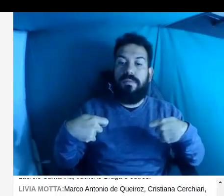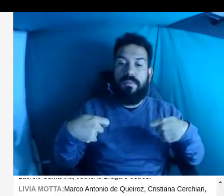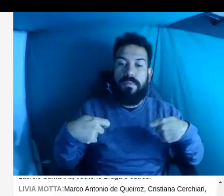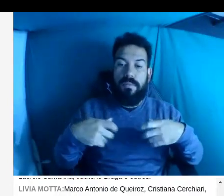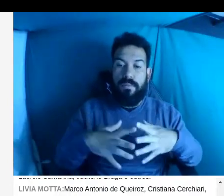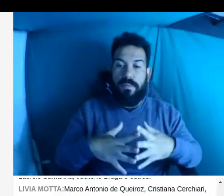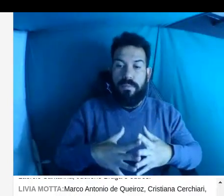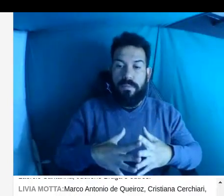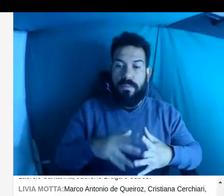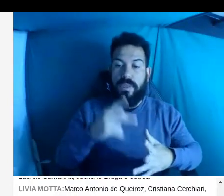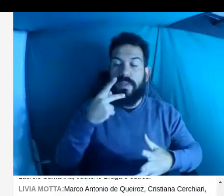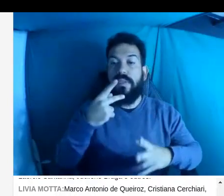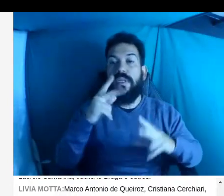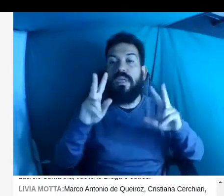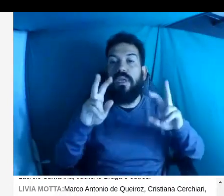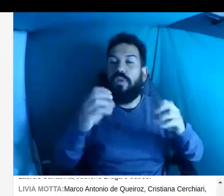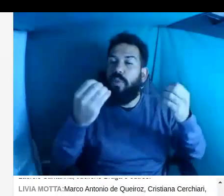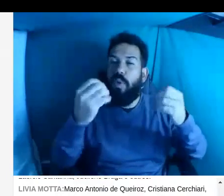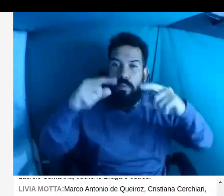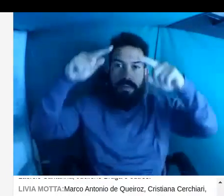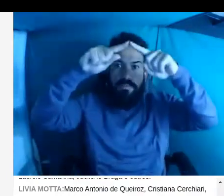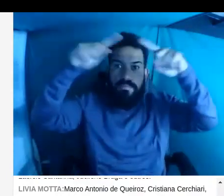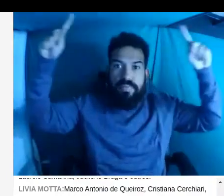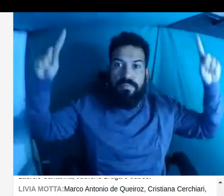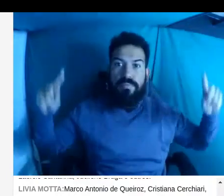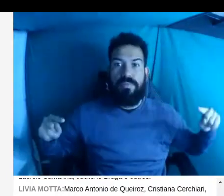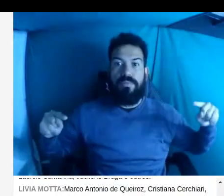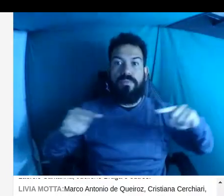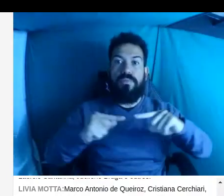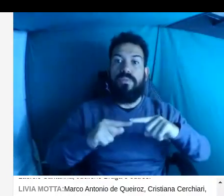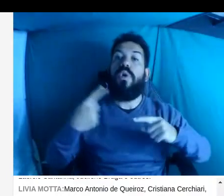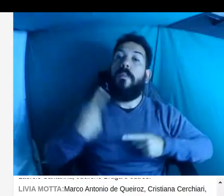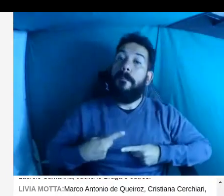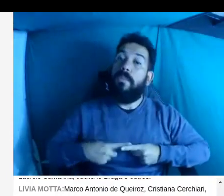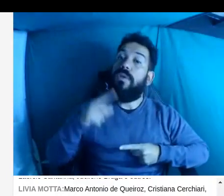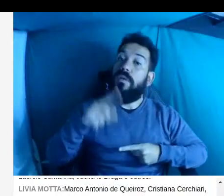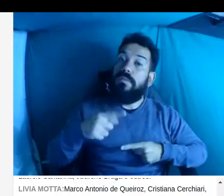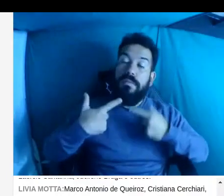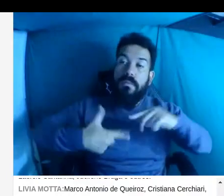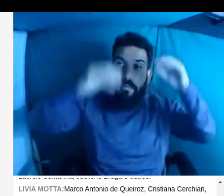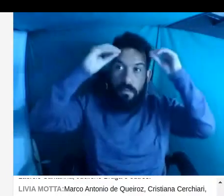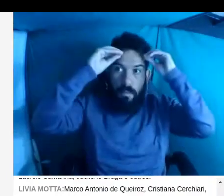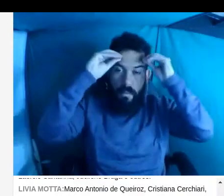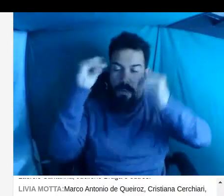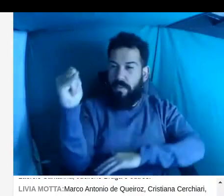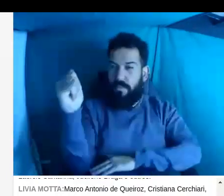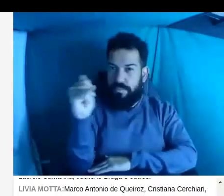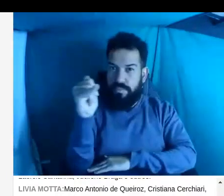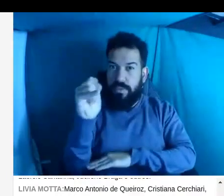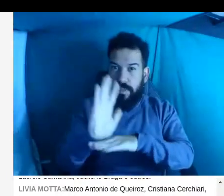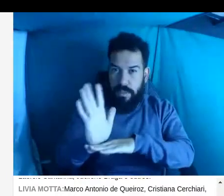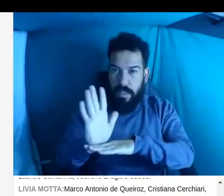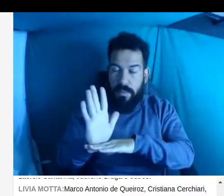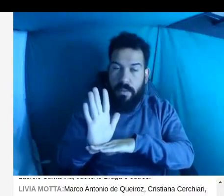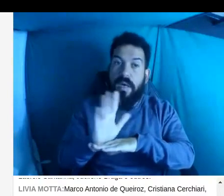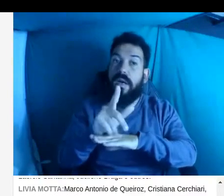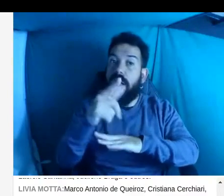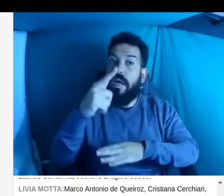de enquadramento, porque a linguagem cinematográfica pressupõe a